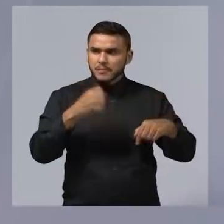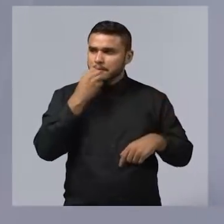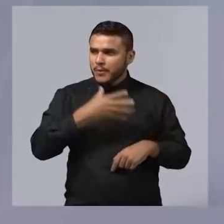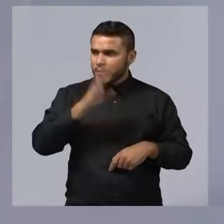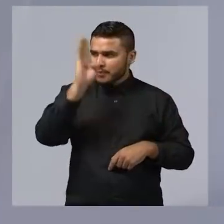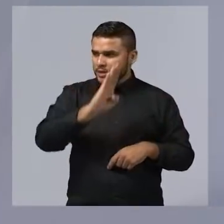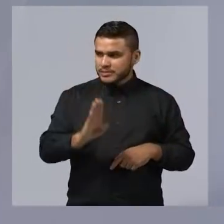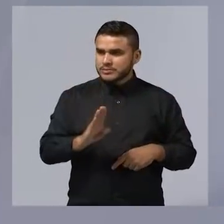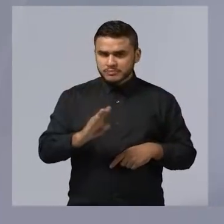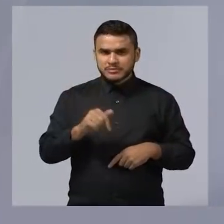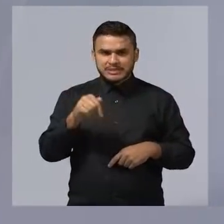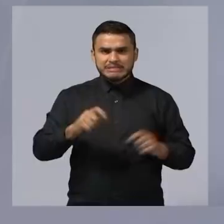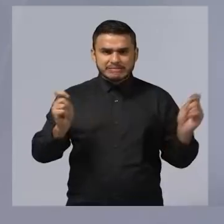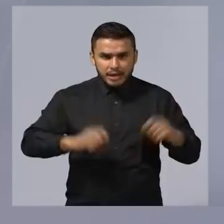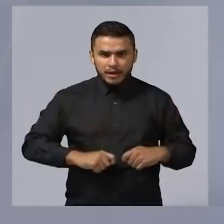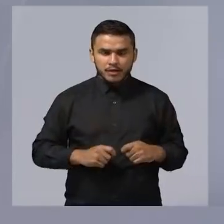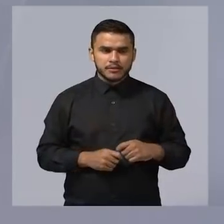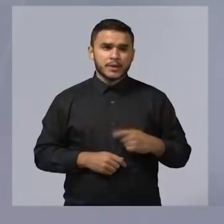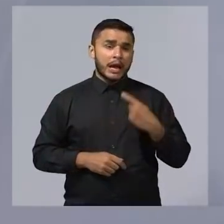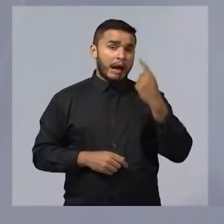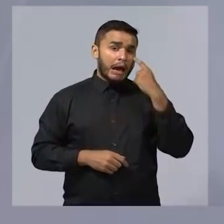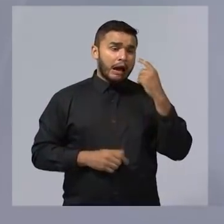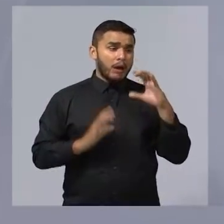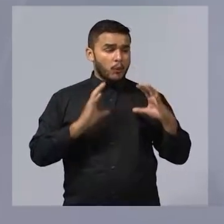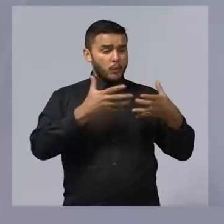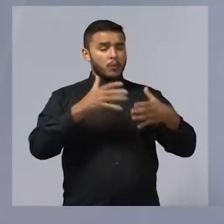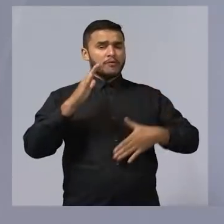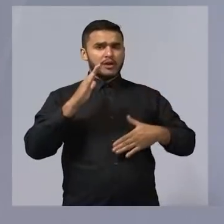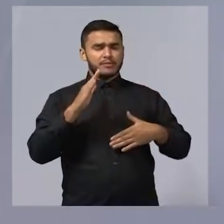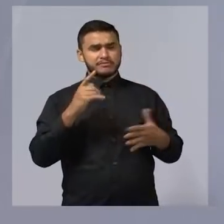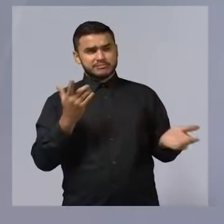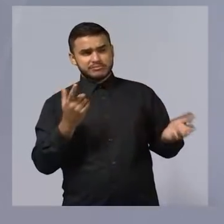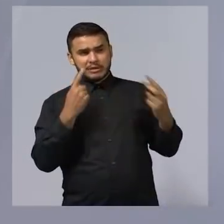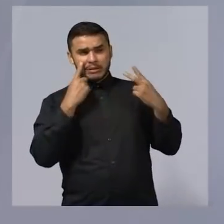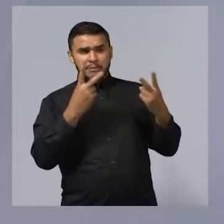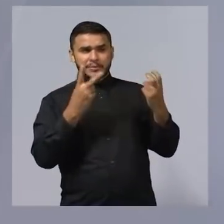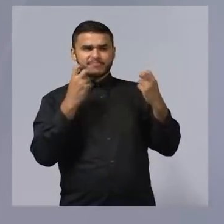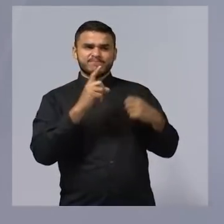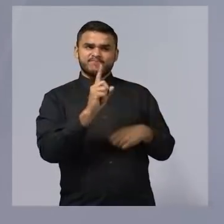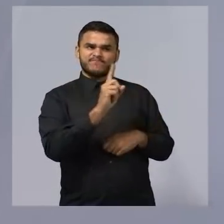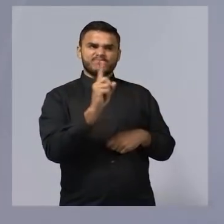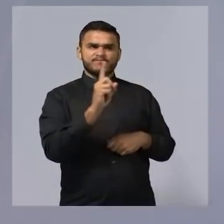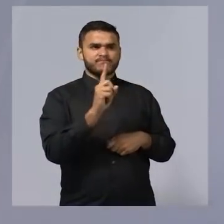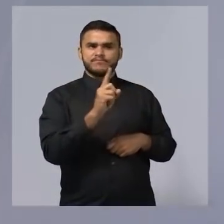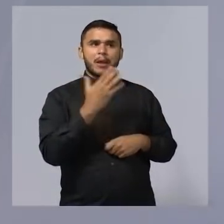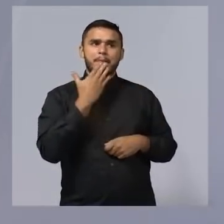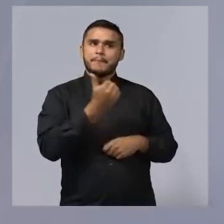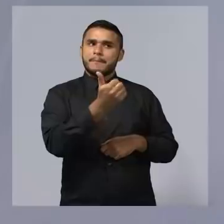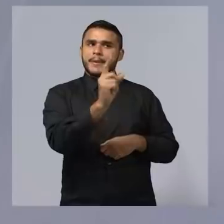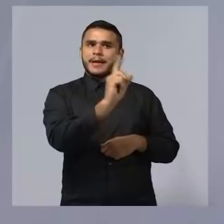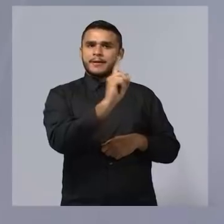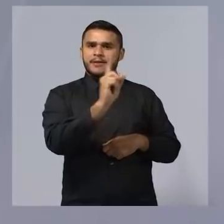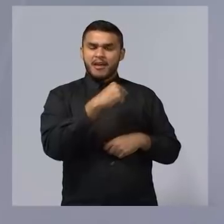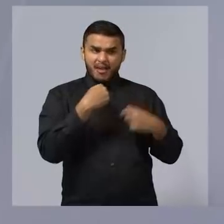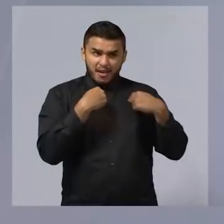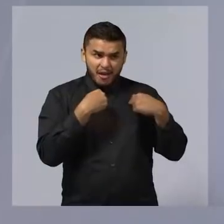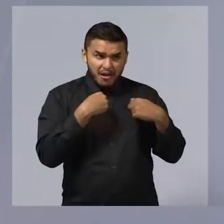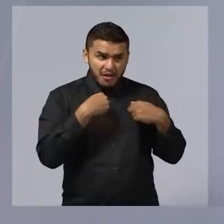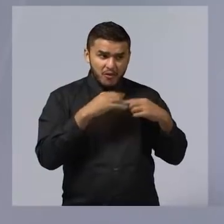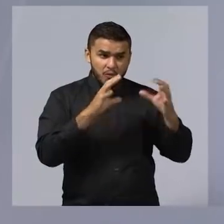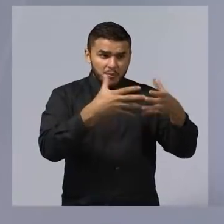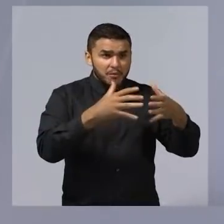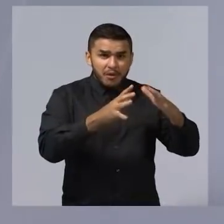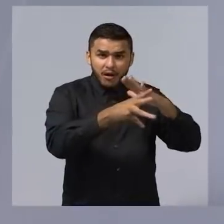crime está aparecendo aos olhos do povo como algo que não compensa? Professor, é justamente isso, quando a